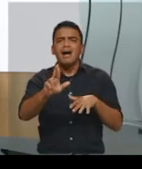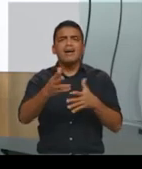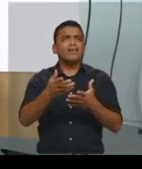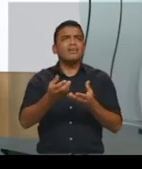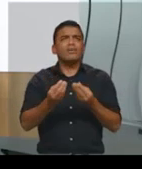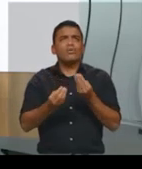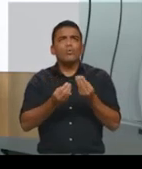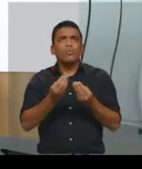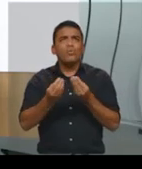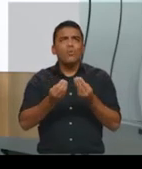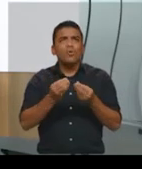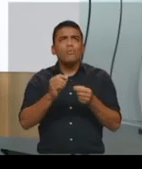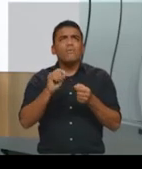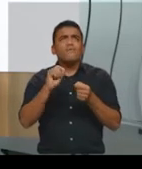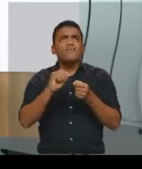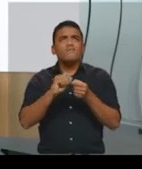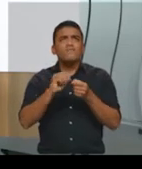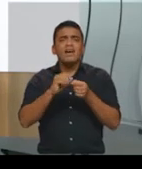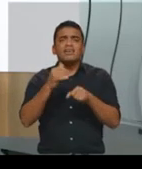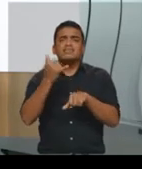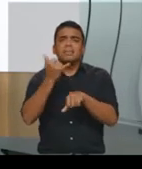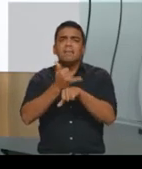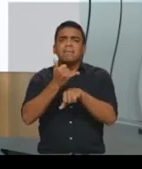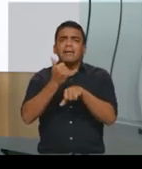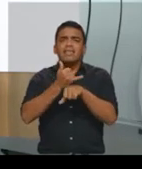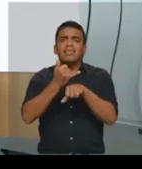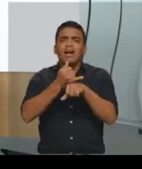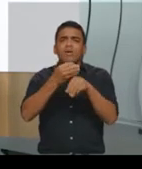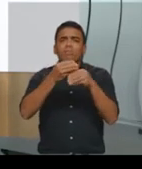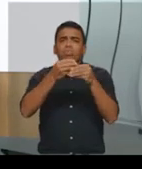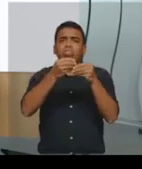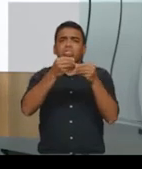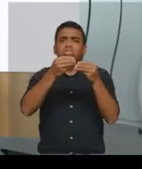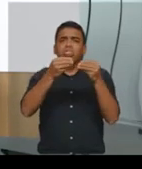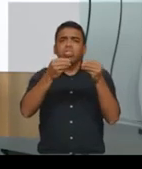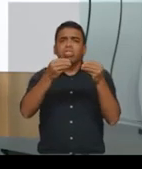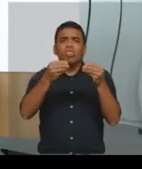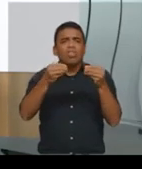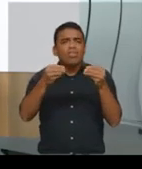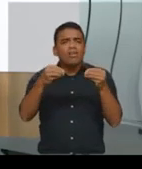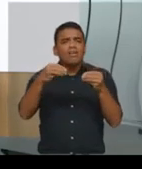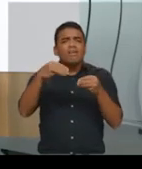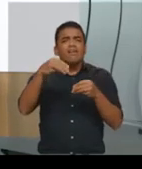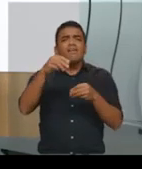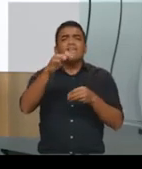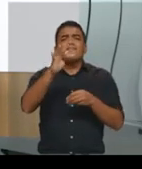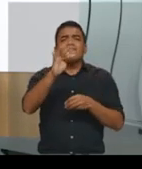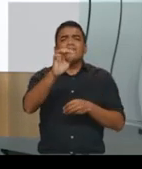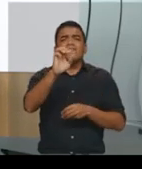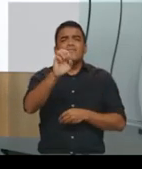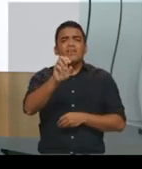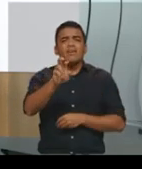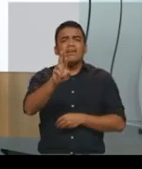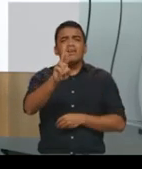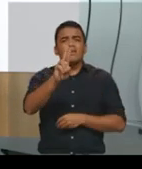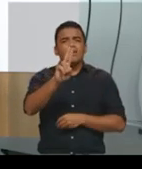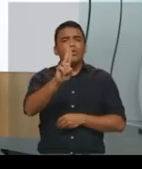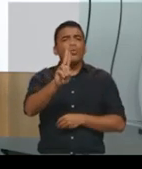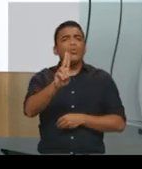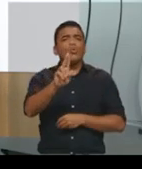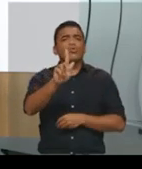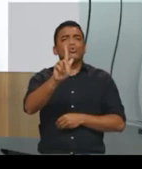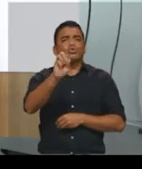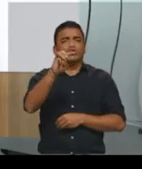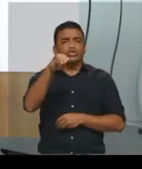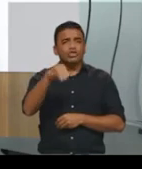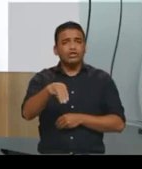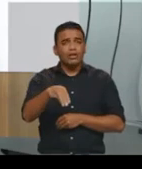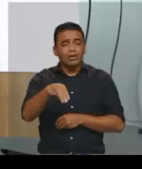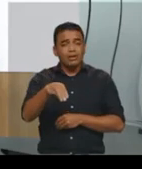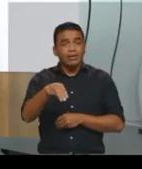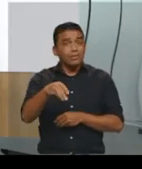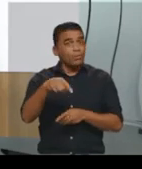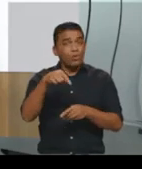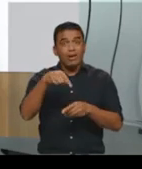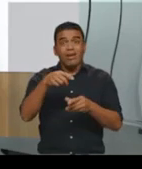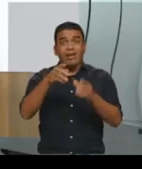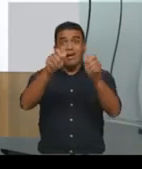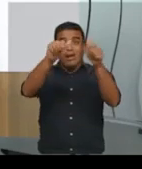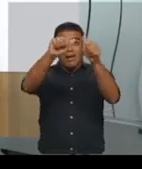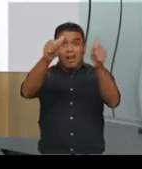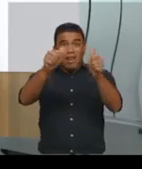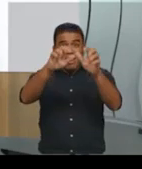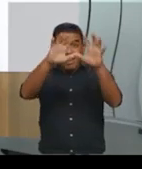forma a ferrugem. Qual é o processo que está envolvido ali? Para que o meu monumento possa ser isento de